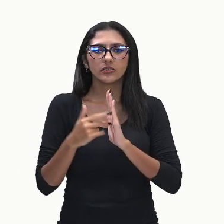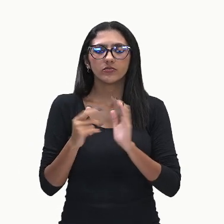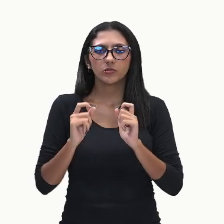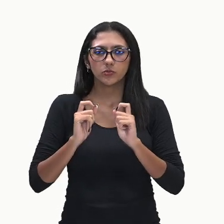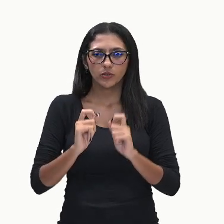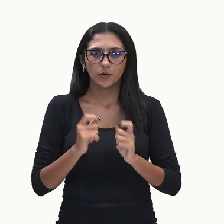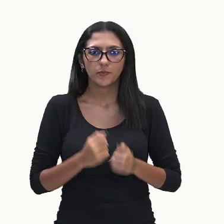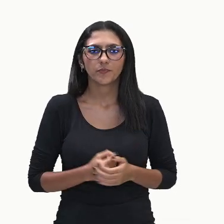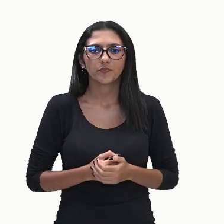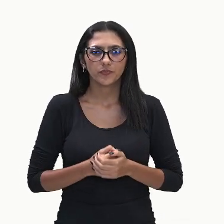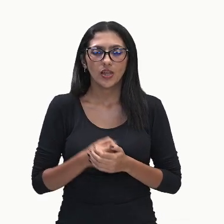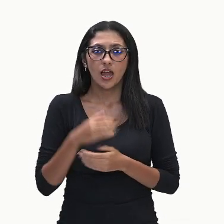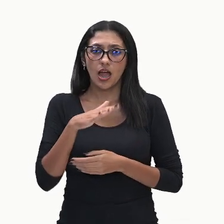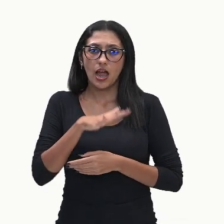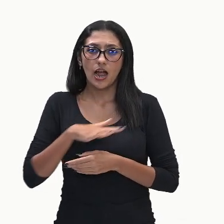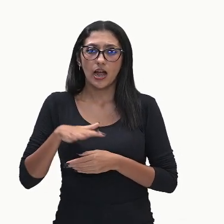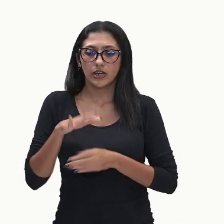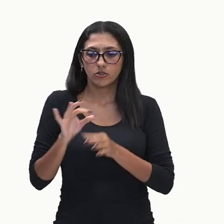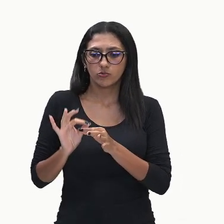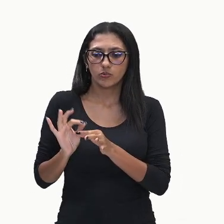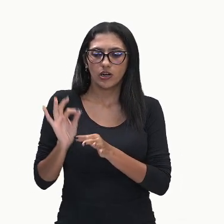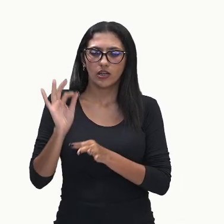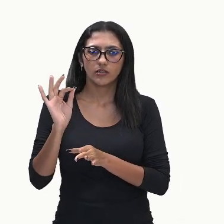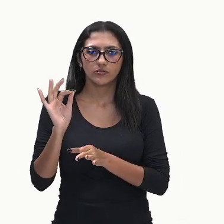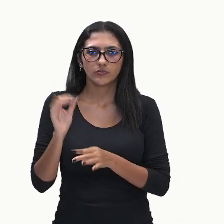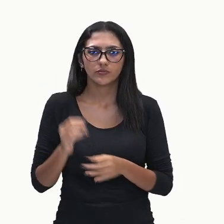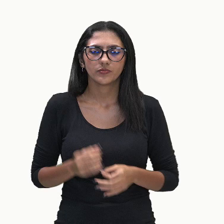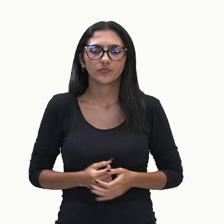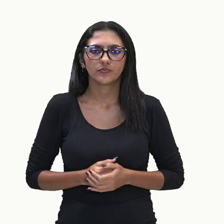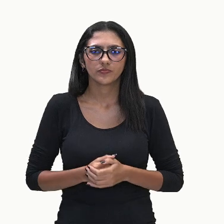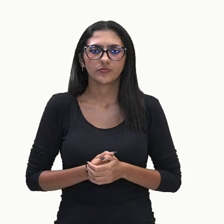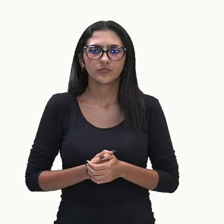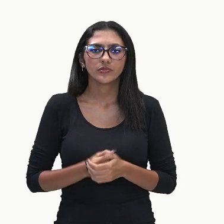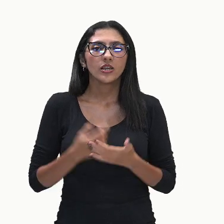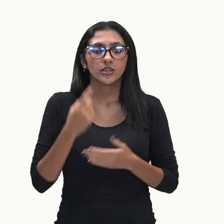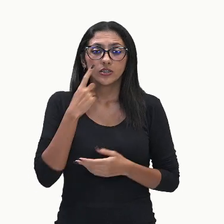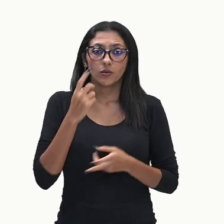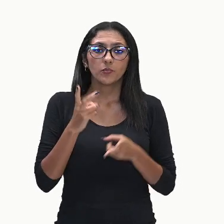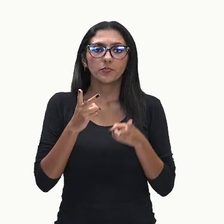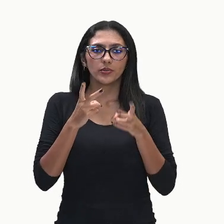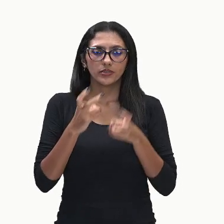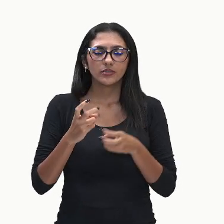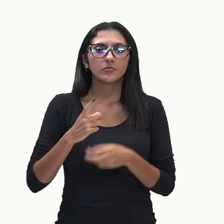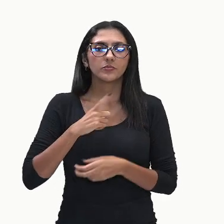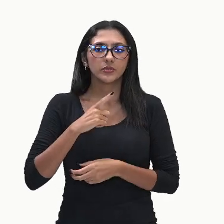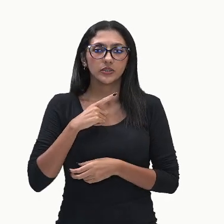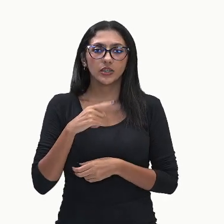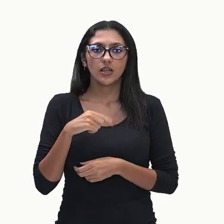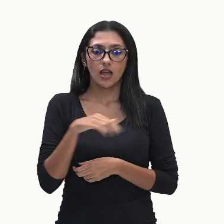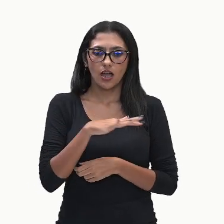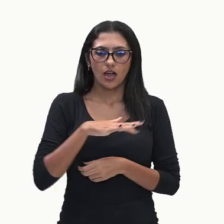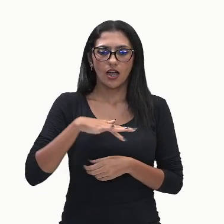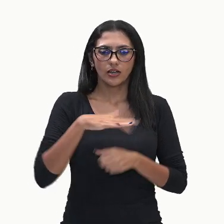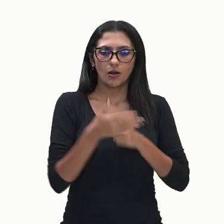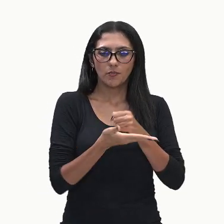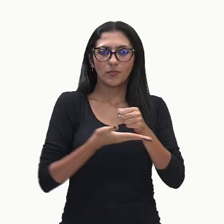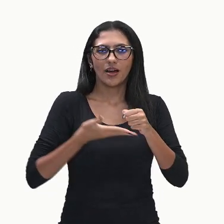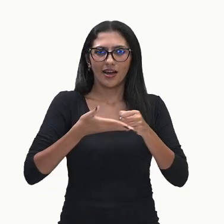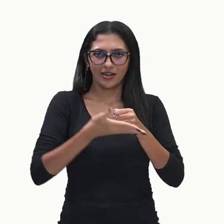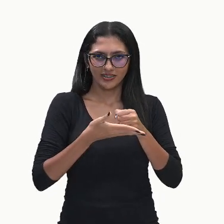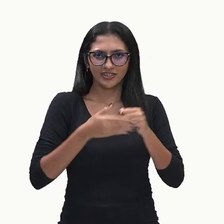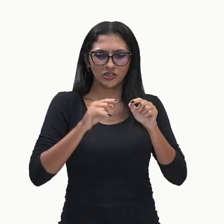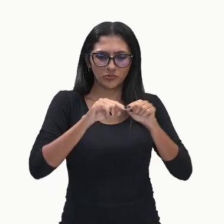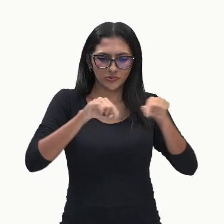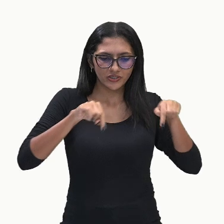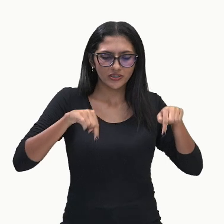nossa área lateral. Então, repare que nós temos a parte de um círculo, tá? Juntamente